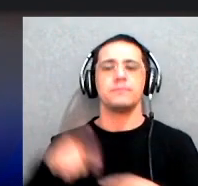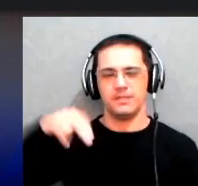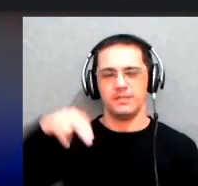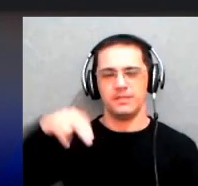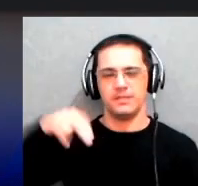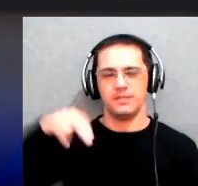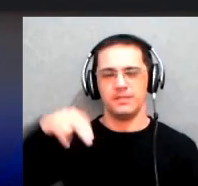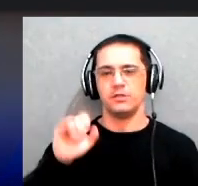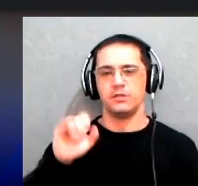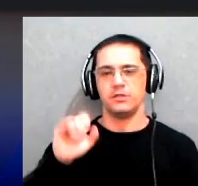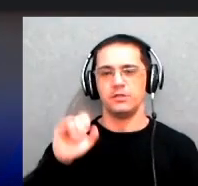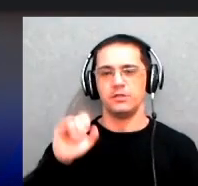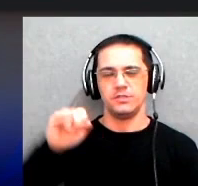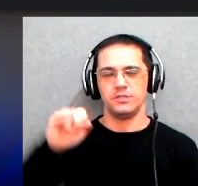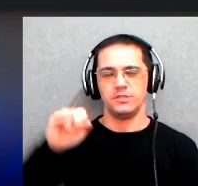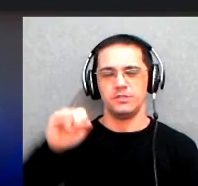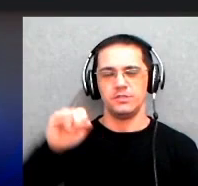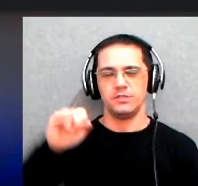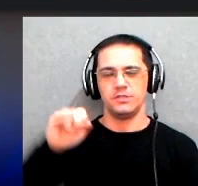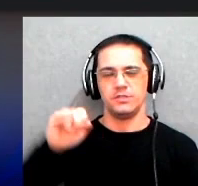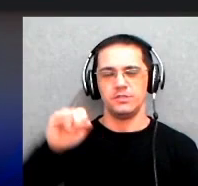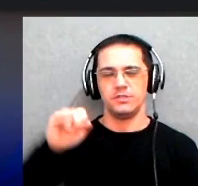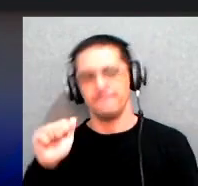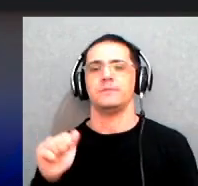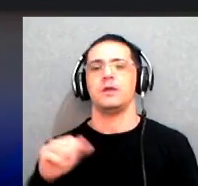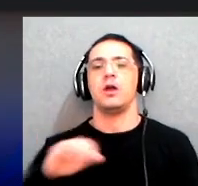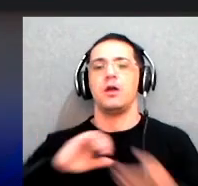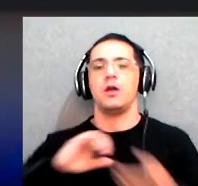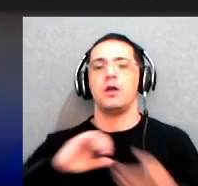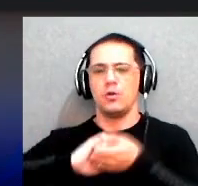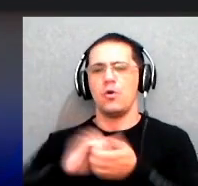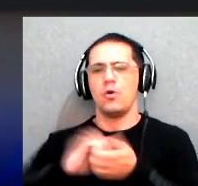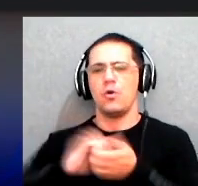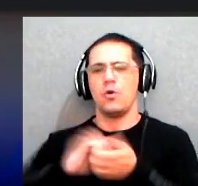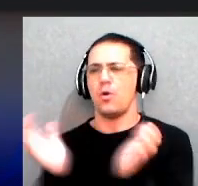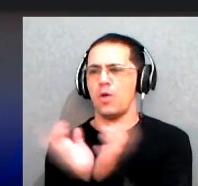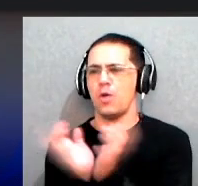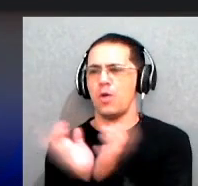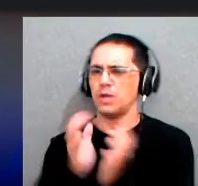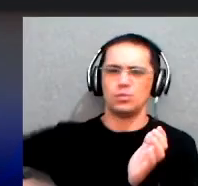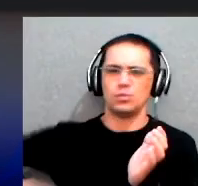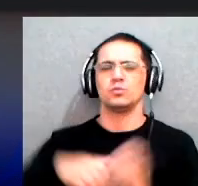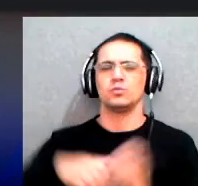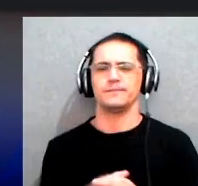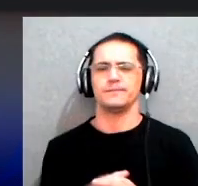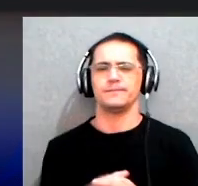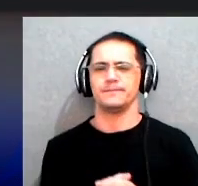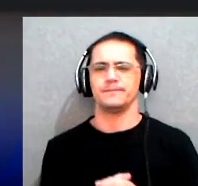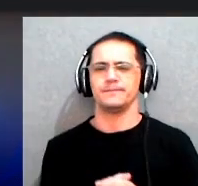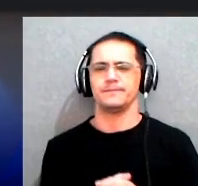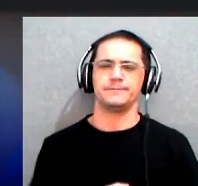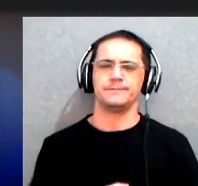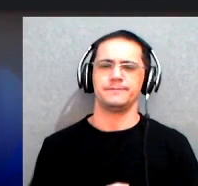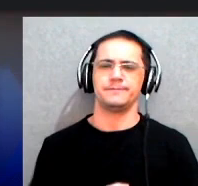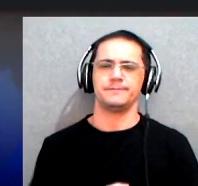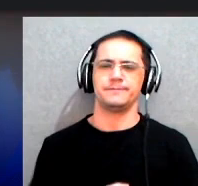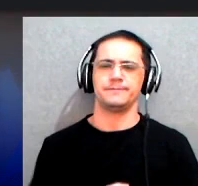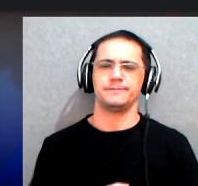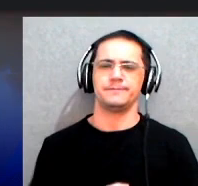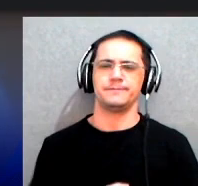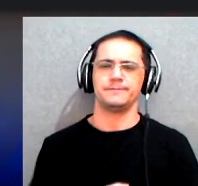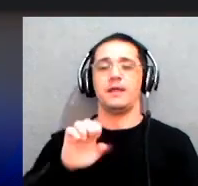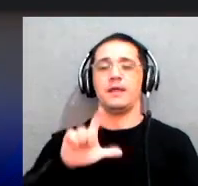colegas, advogados criminalistas associados da nossa CRIERGS. Também faço uma saudação muito especial à nossa relatora, doutora Neuza